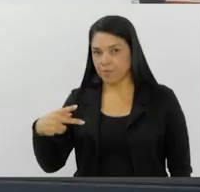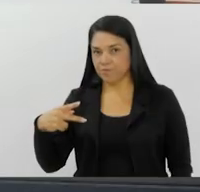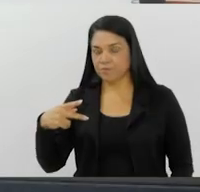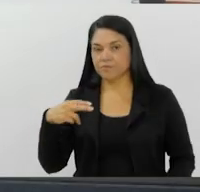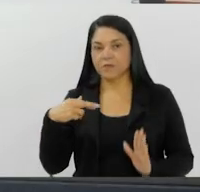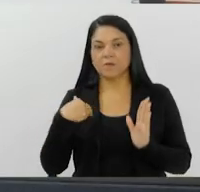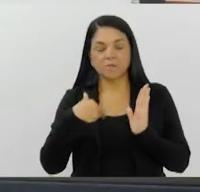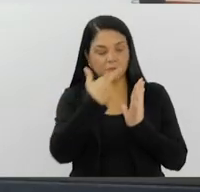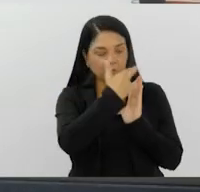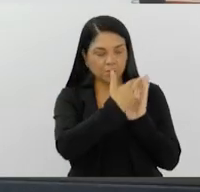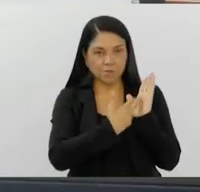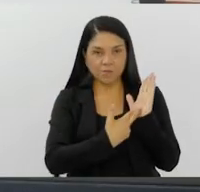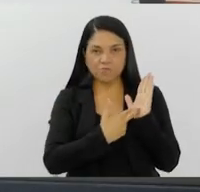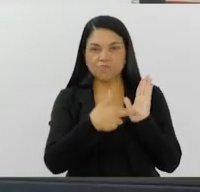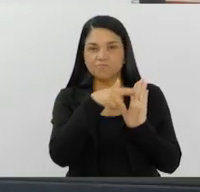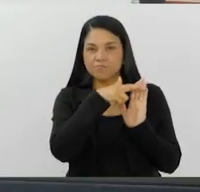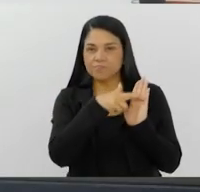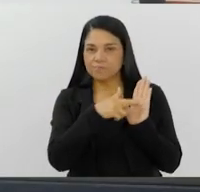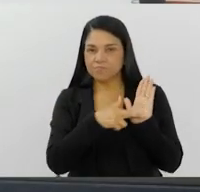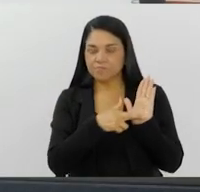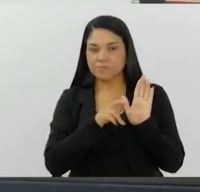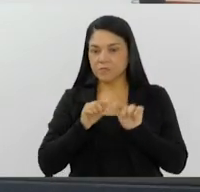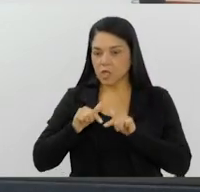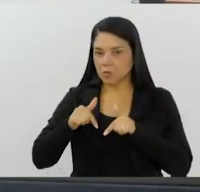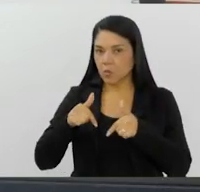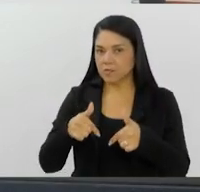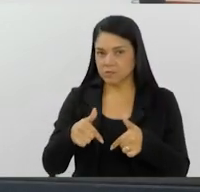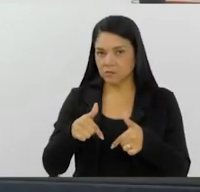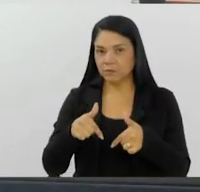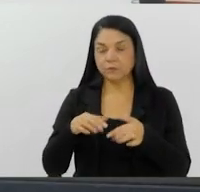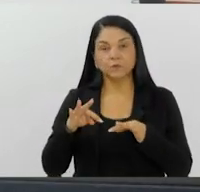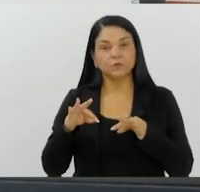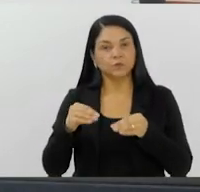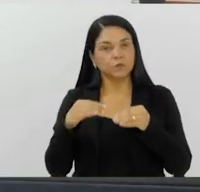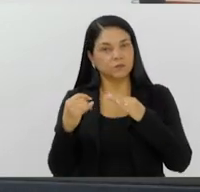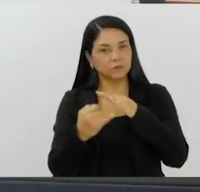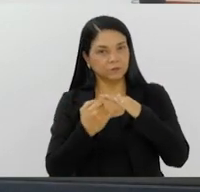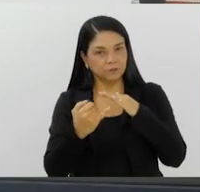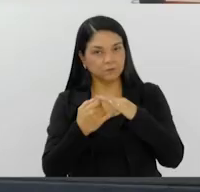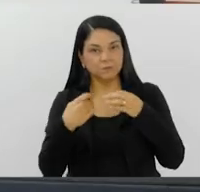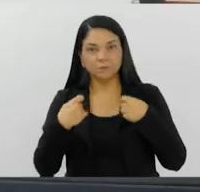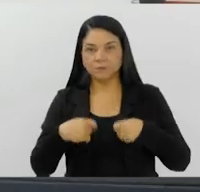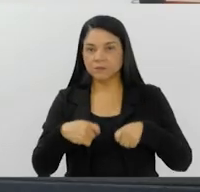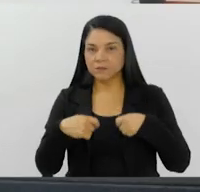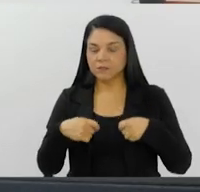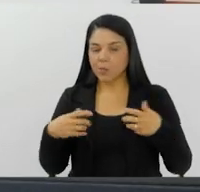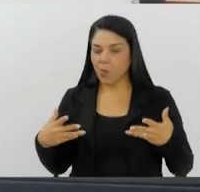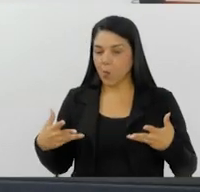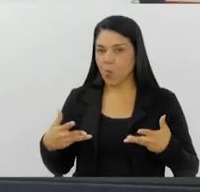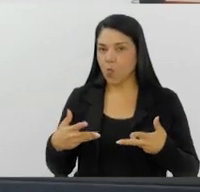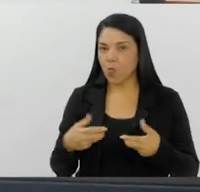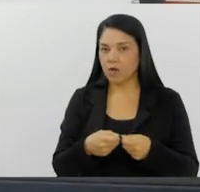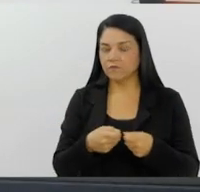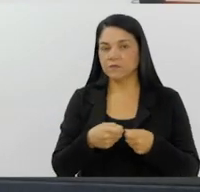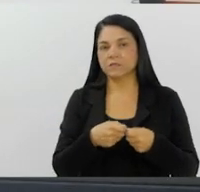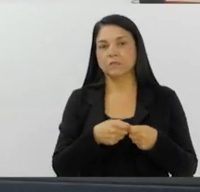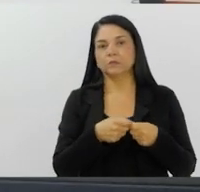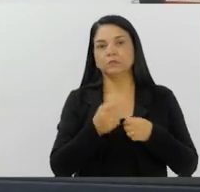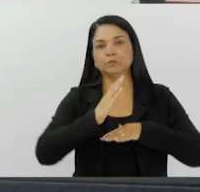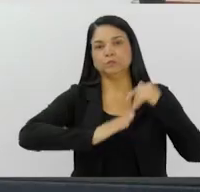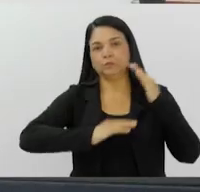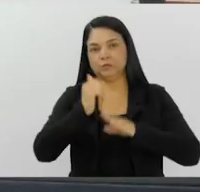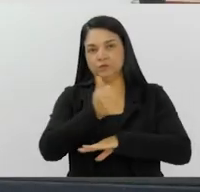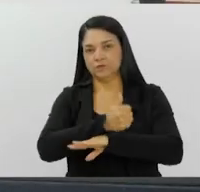Protocolos de atuação e toda instituição ela deve calcar cada vez mais a qualificação dos seus agentes e sem